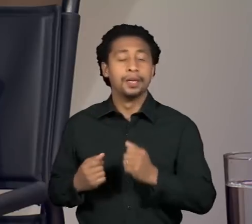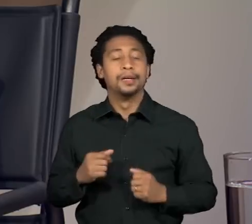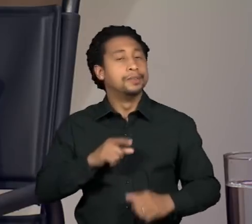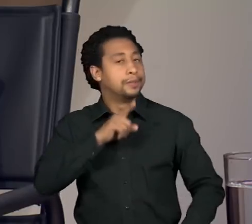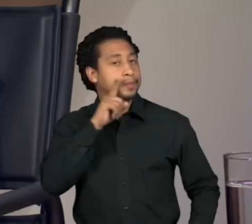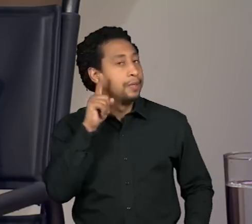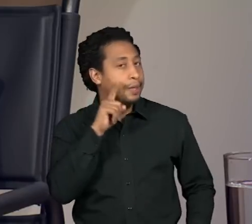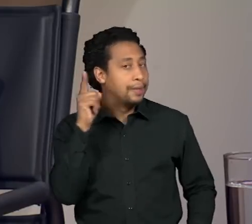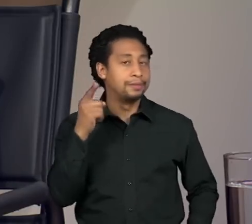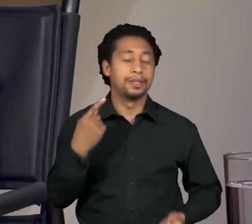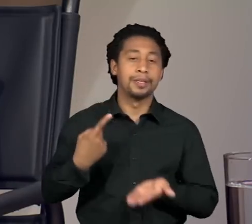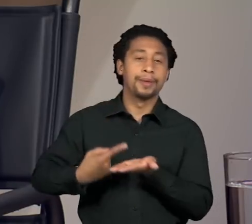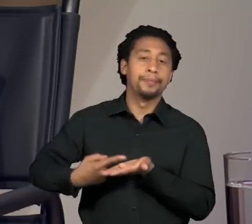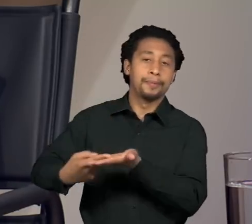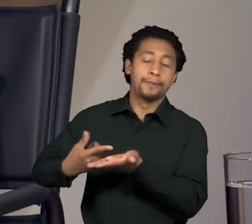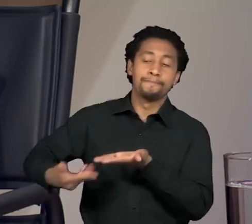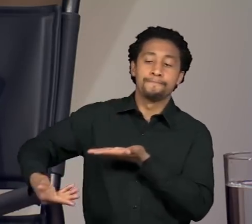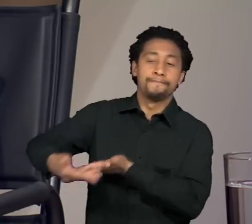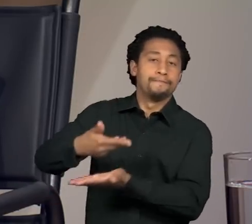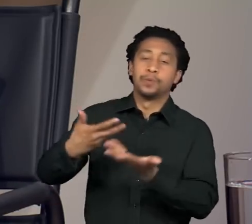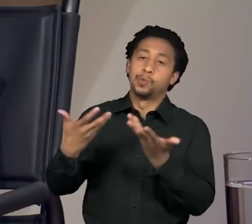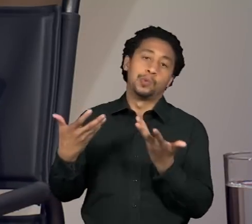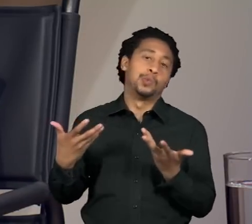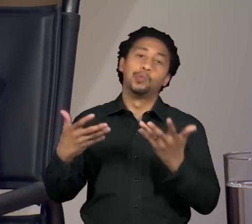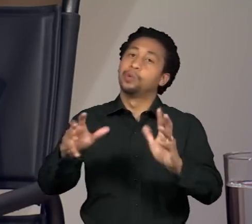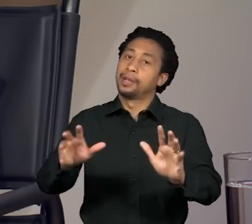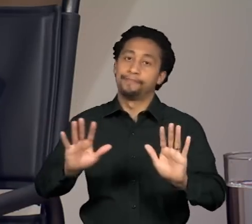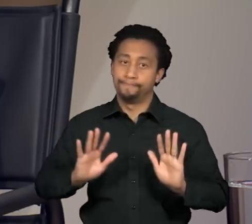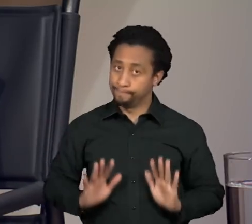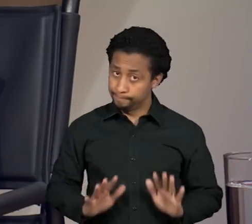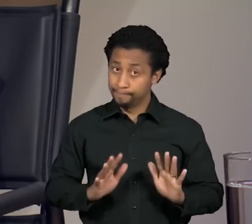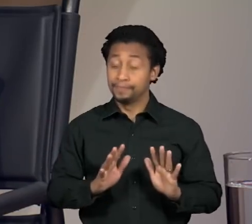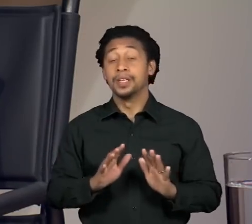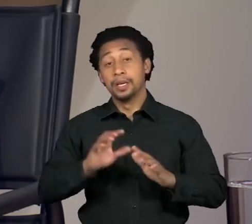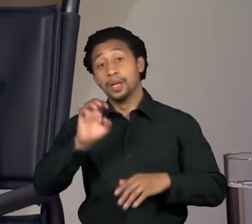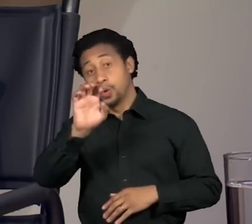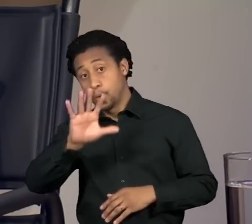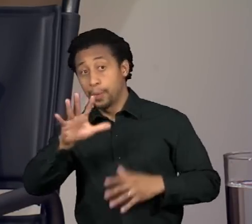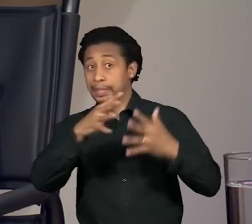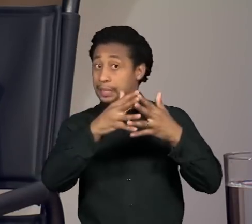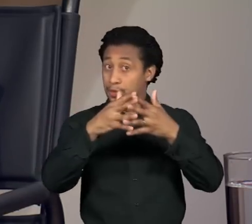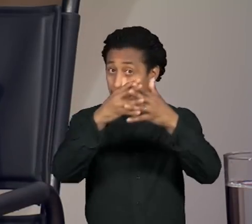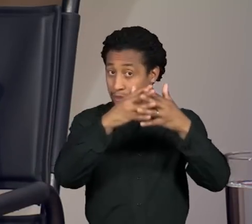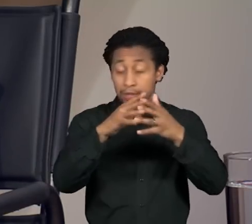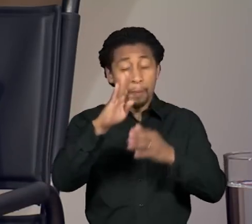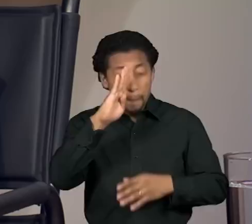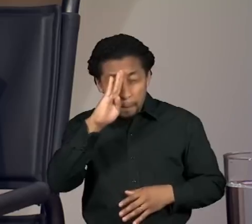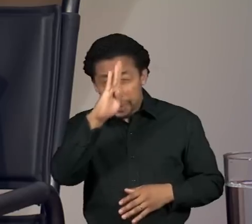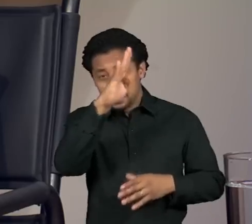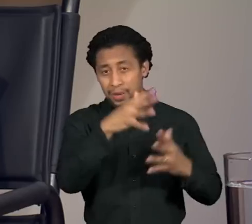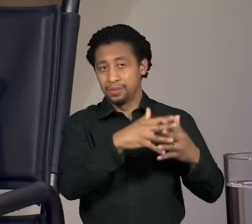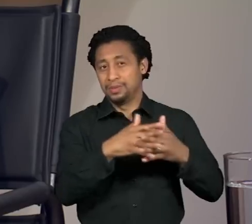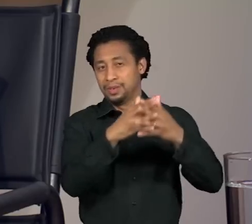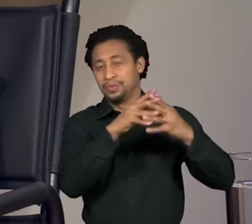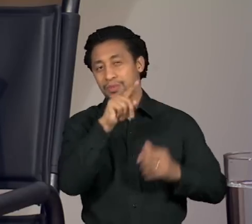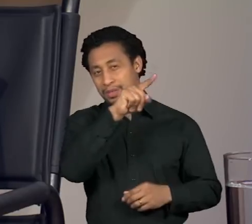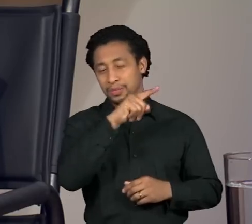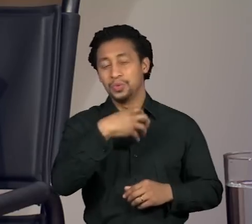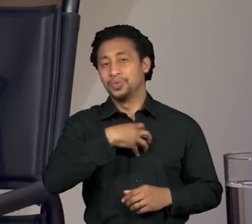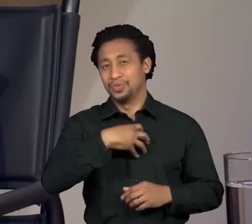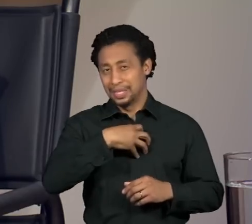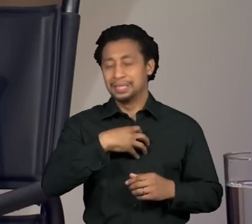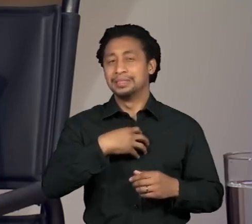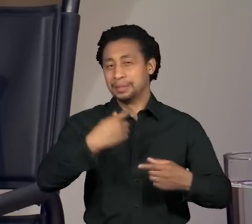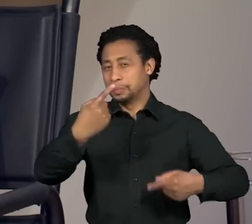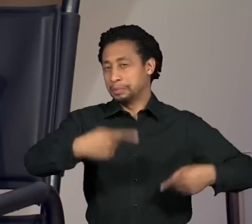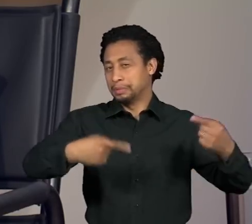para negociações diplomáticas e o Ocidente, principalmente os Estados Unidos, tem conduzido a política internacional,